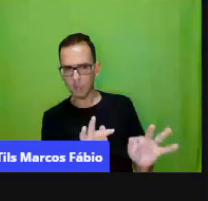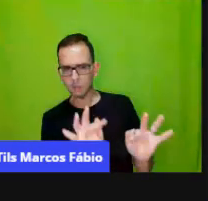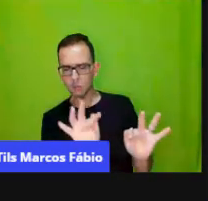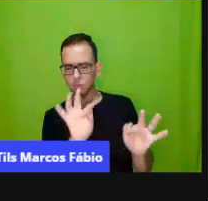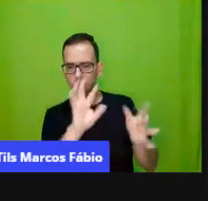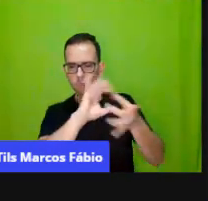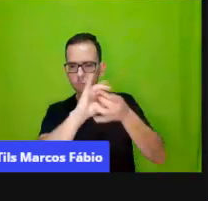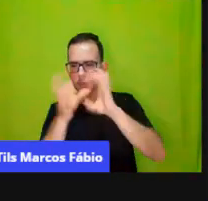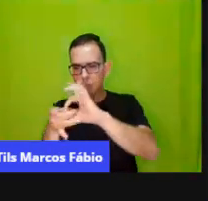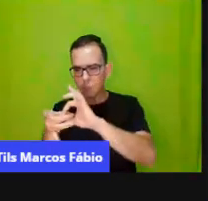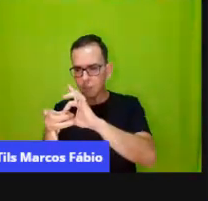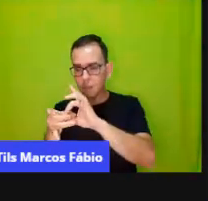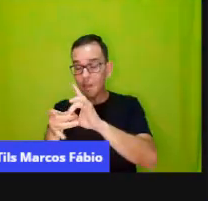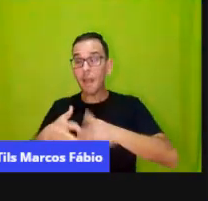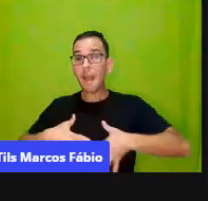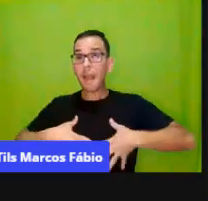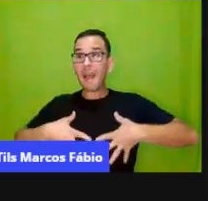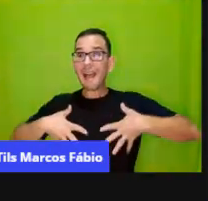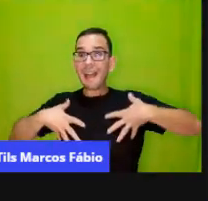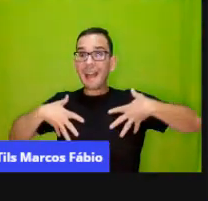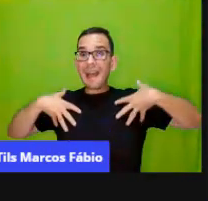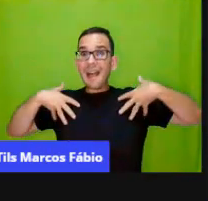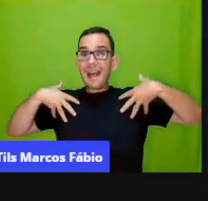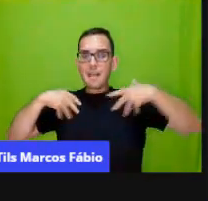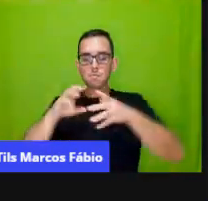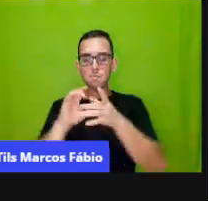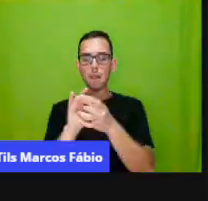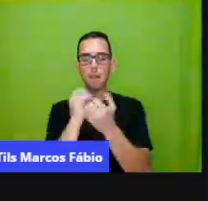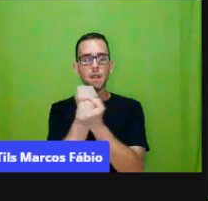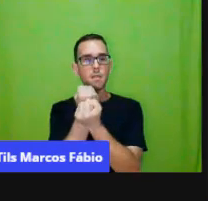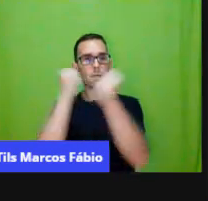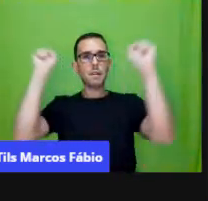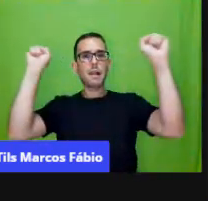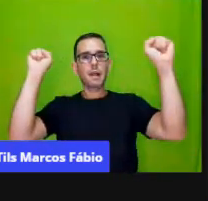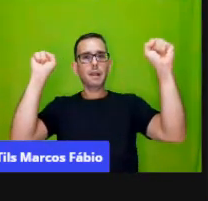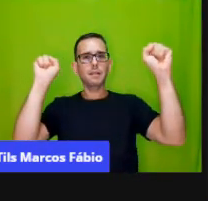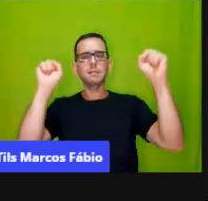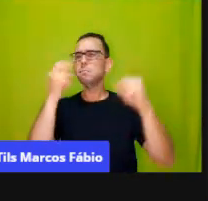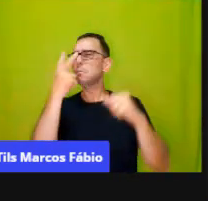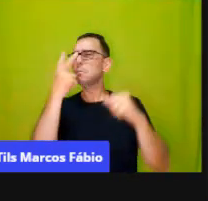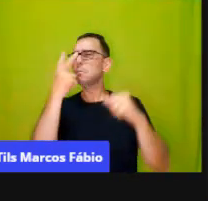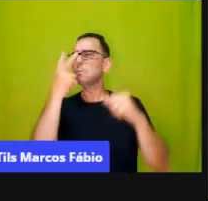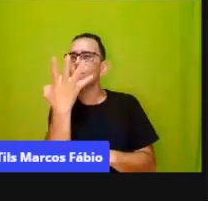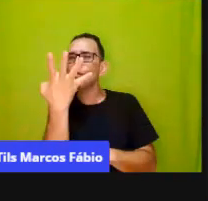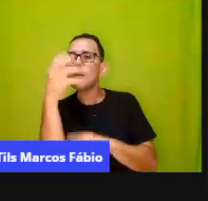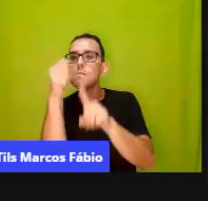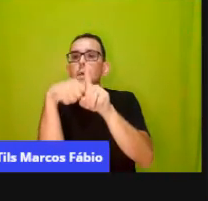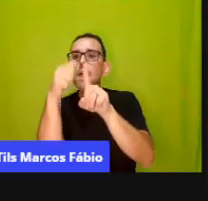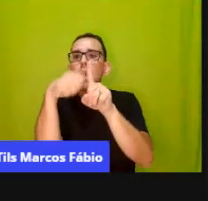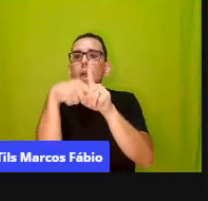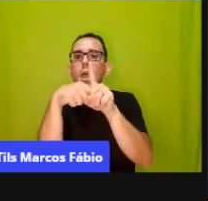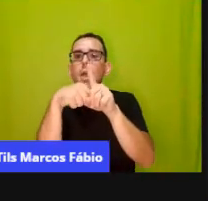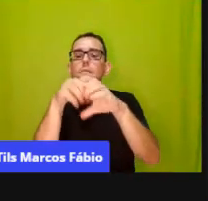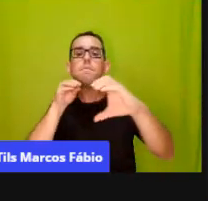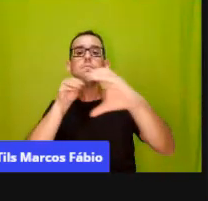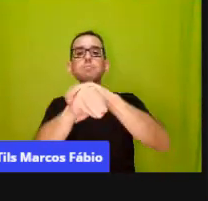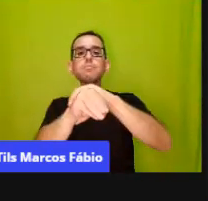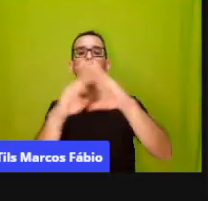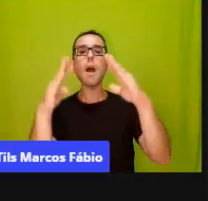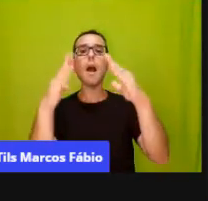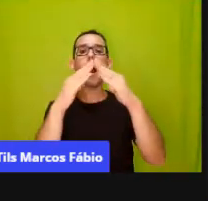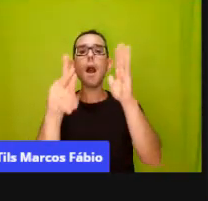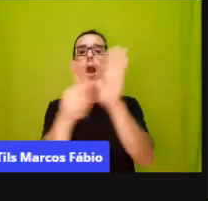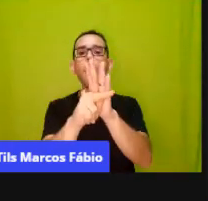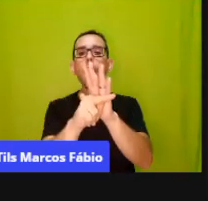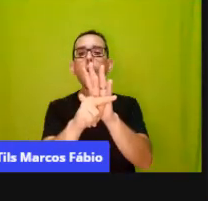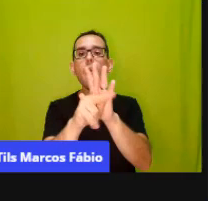né? Alegria, né, pela liberdade? Elas passaram 4 meses, no mínimo, confinadas, né? E